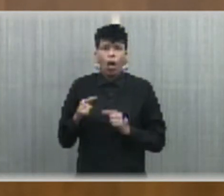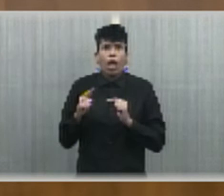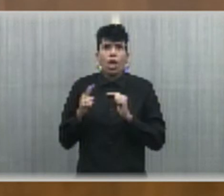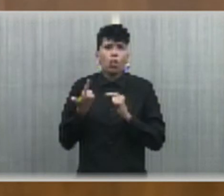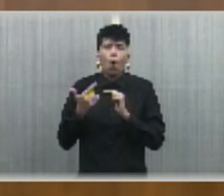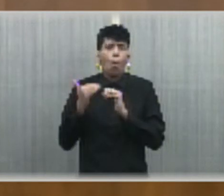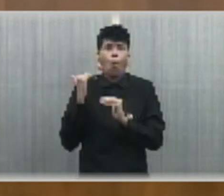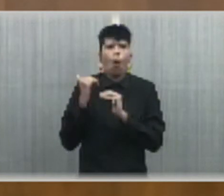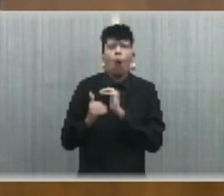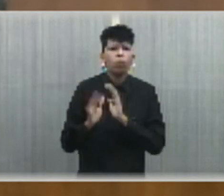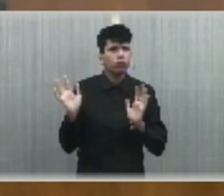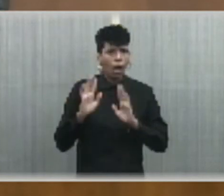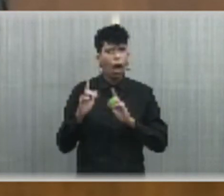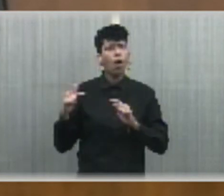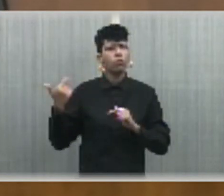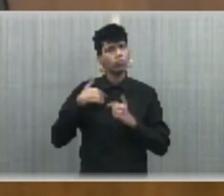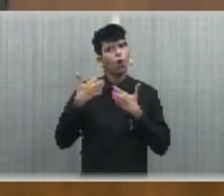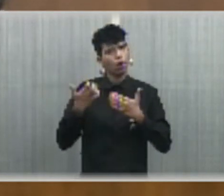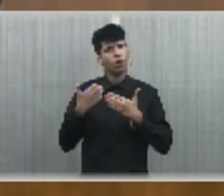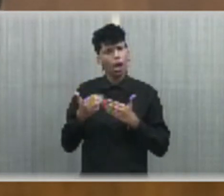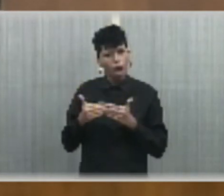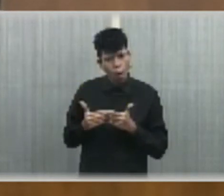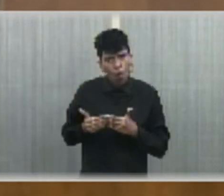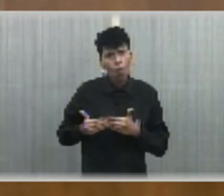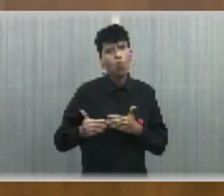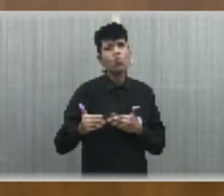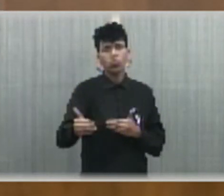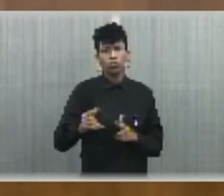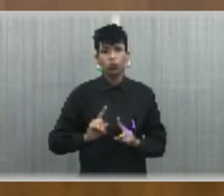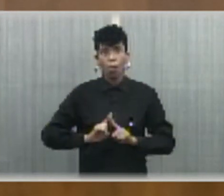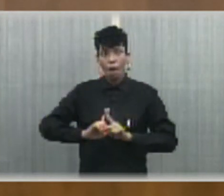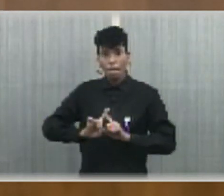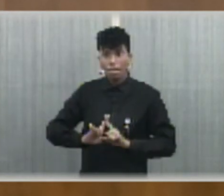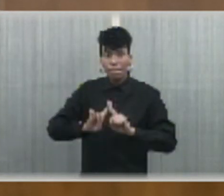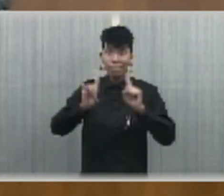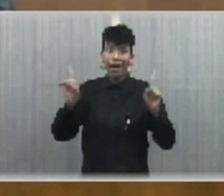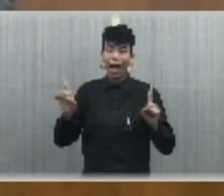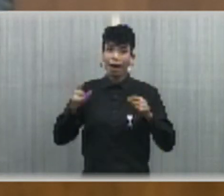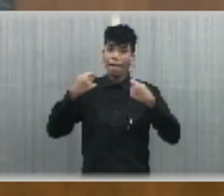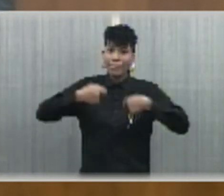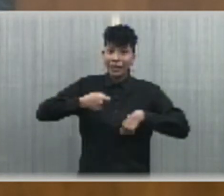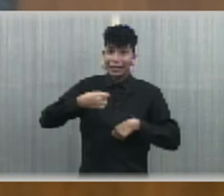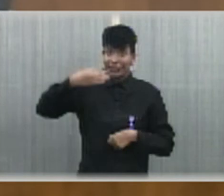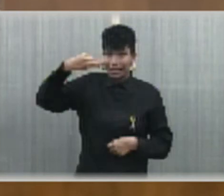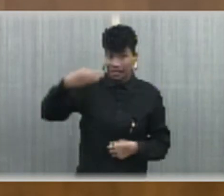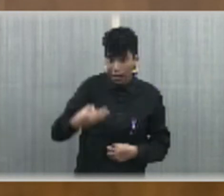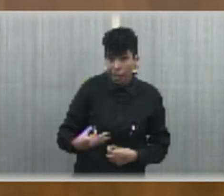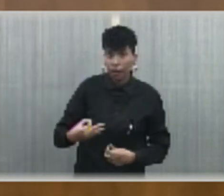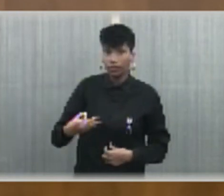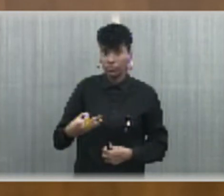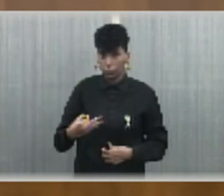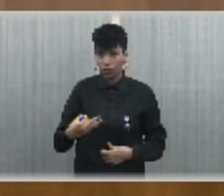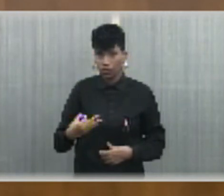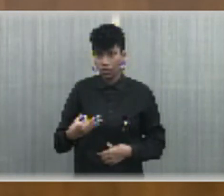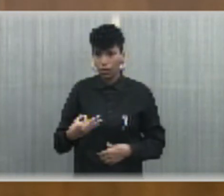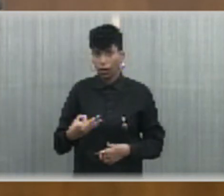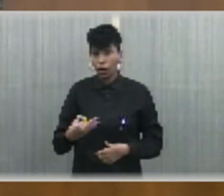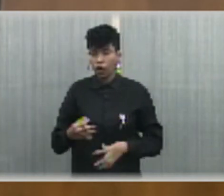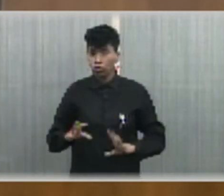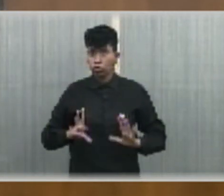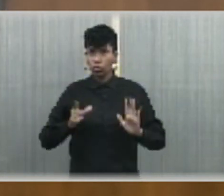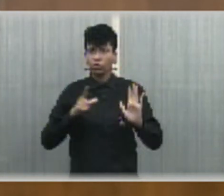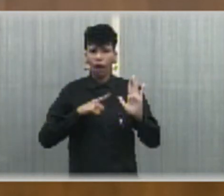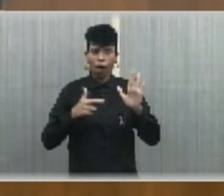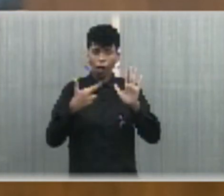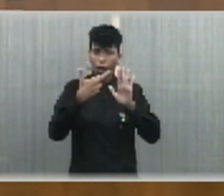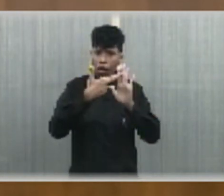esse programa vá adiante, mas vá adiante de forma correta, de forma organizada.